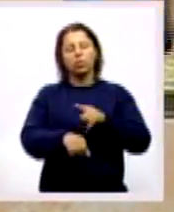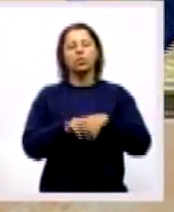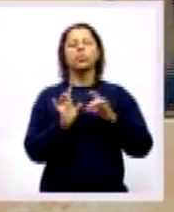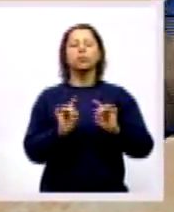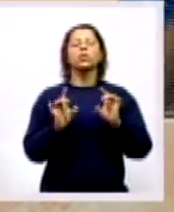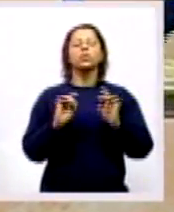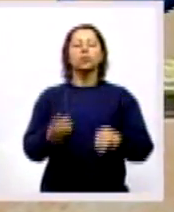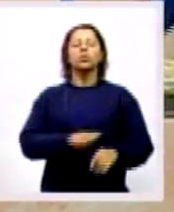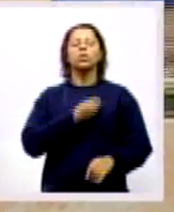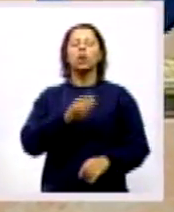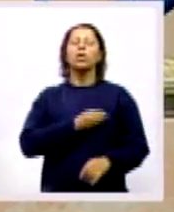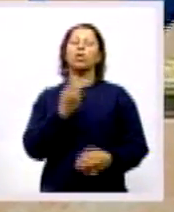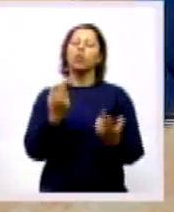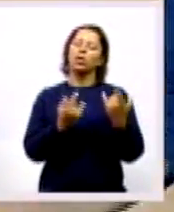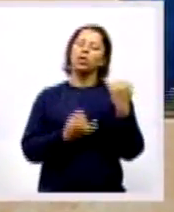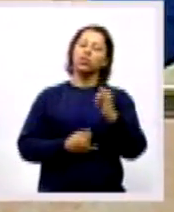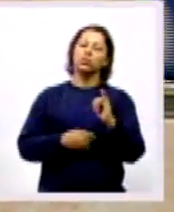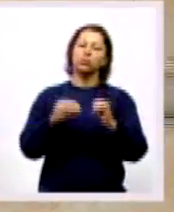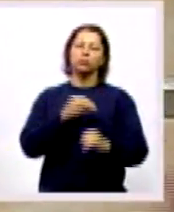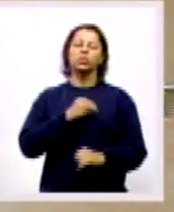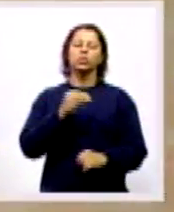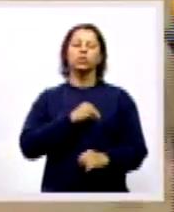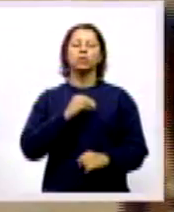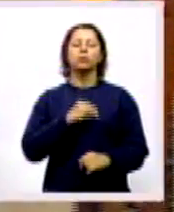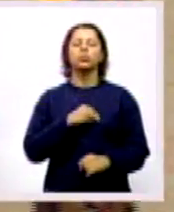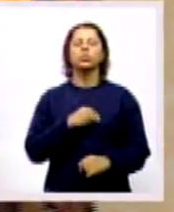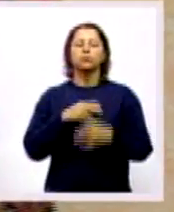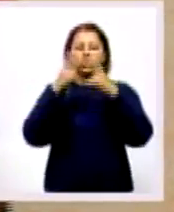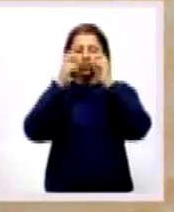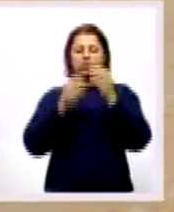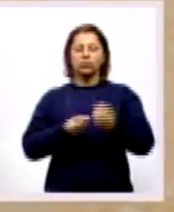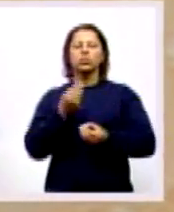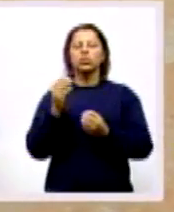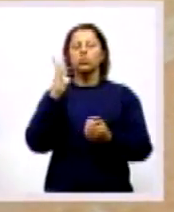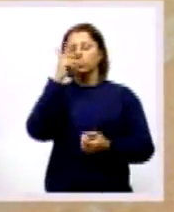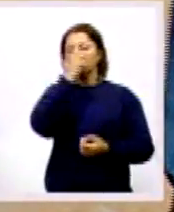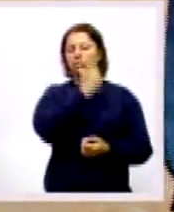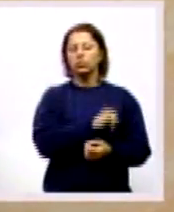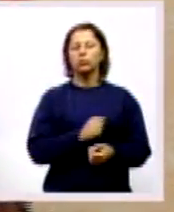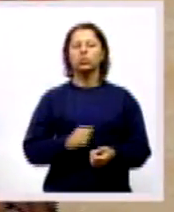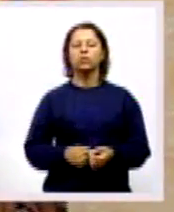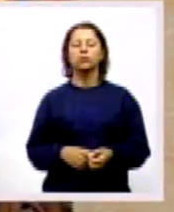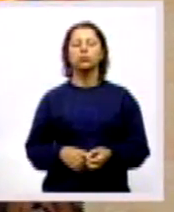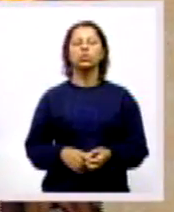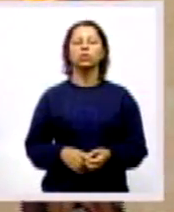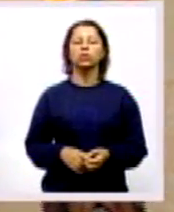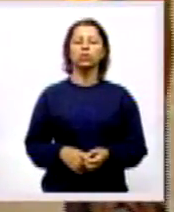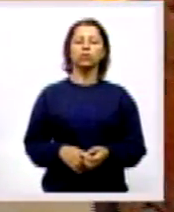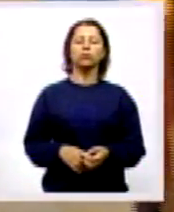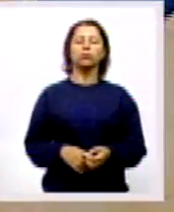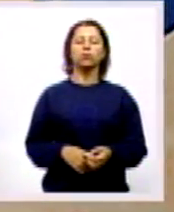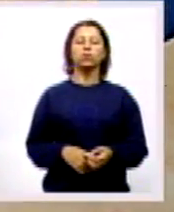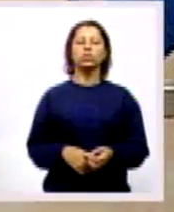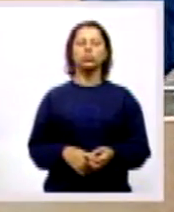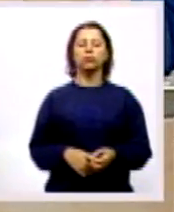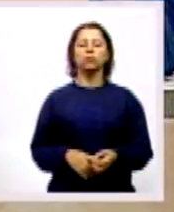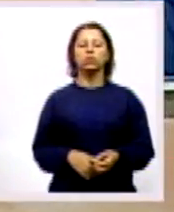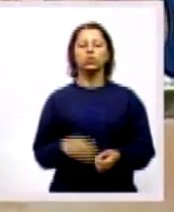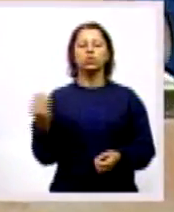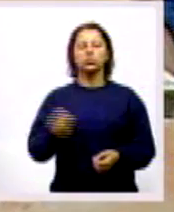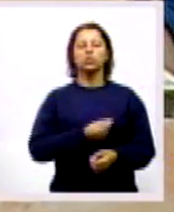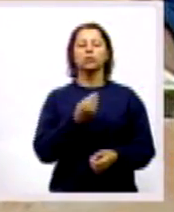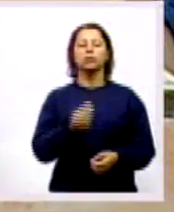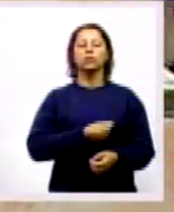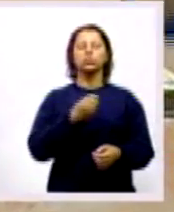precioso, vivendo como se você fosse um pagão. E veja bem, olha que beleza, longe de qualquer discurso moralista, a vida